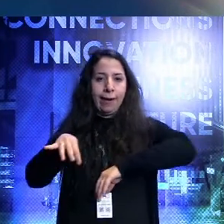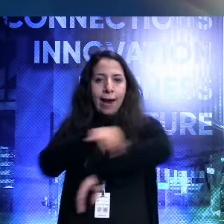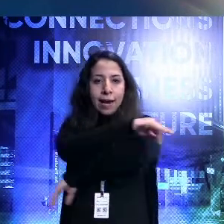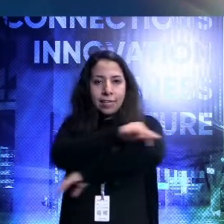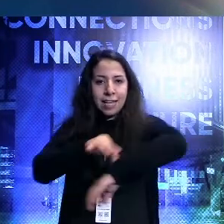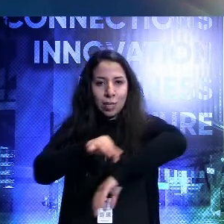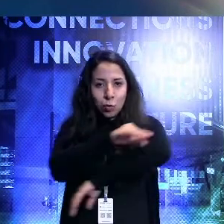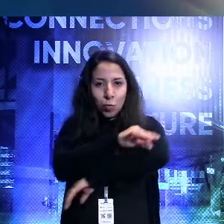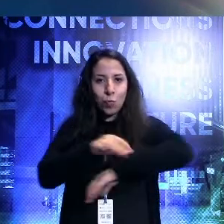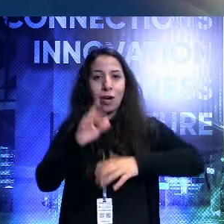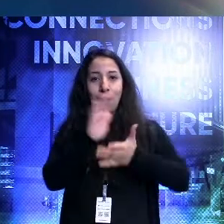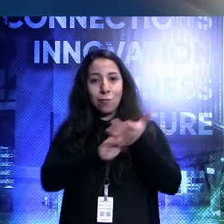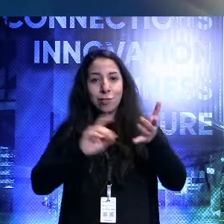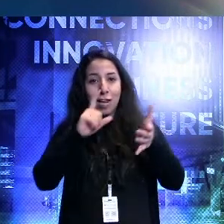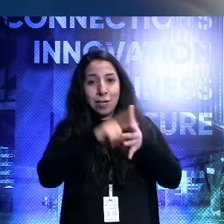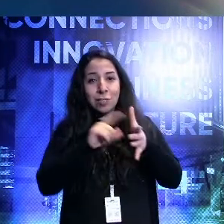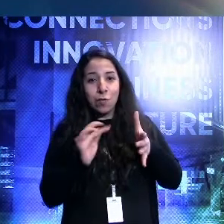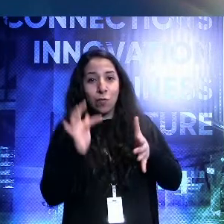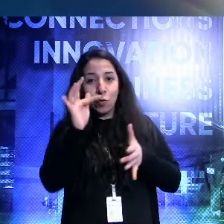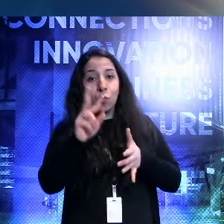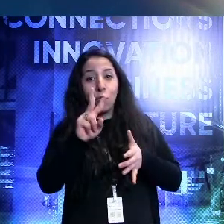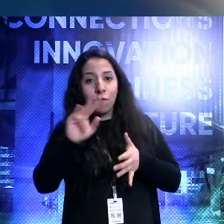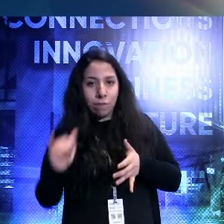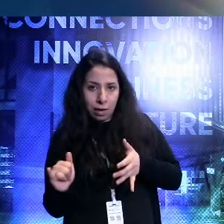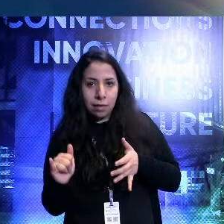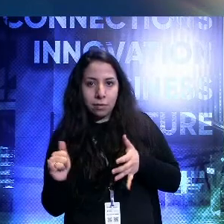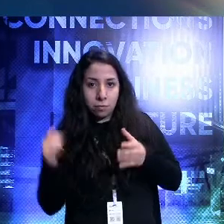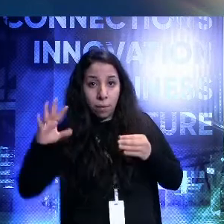ter que implementar muito em breve.